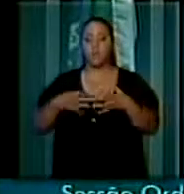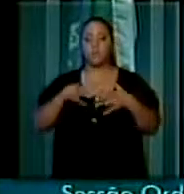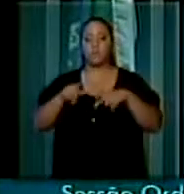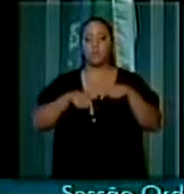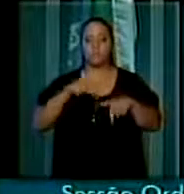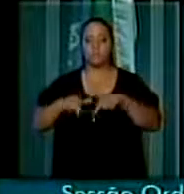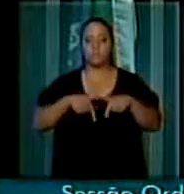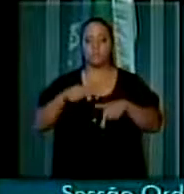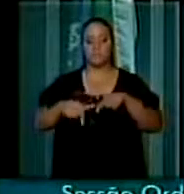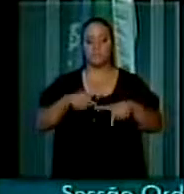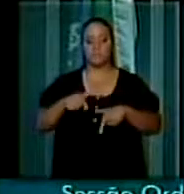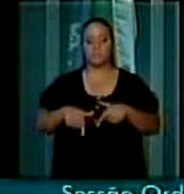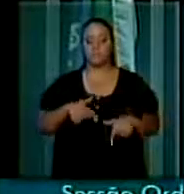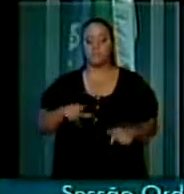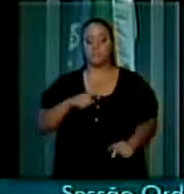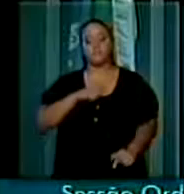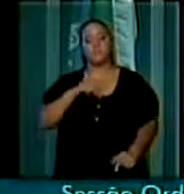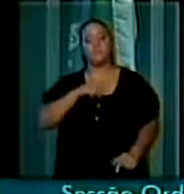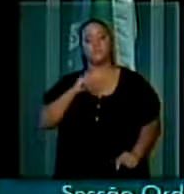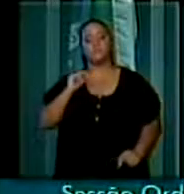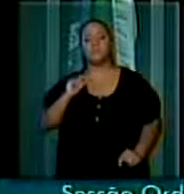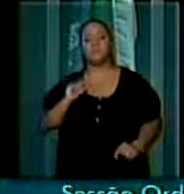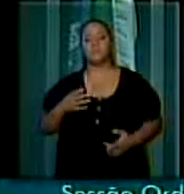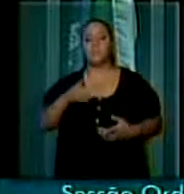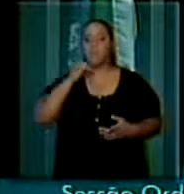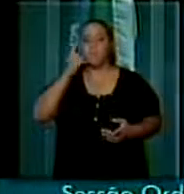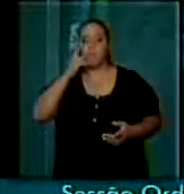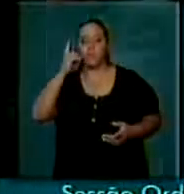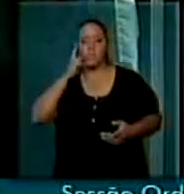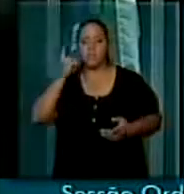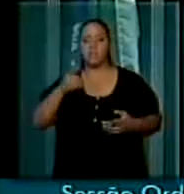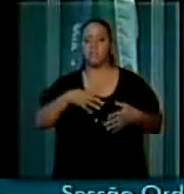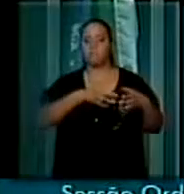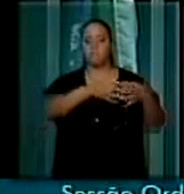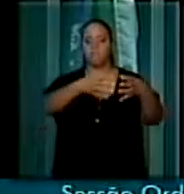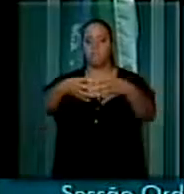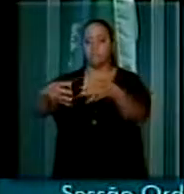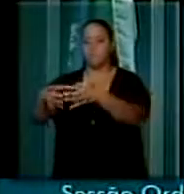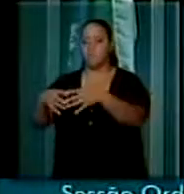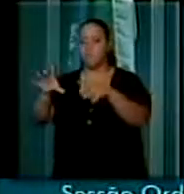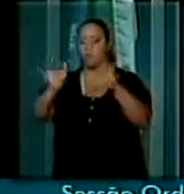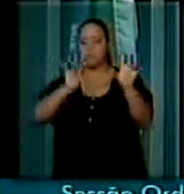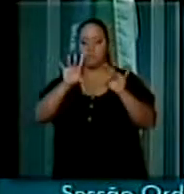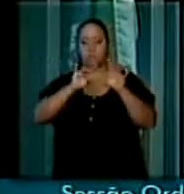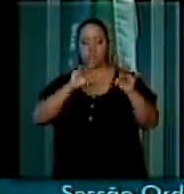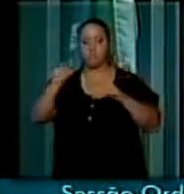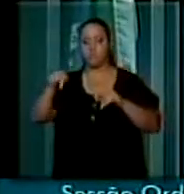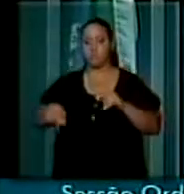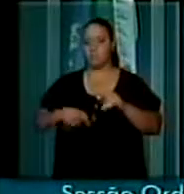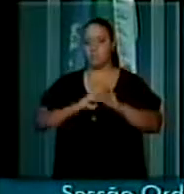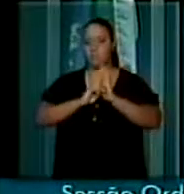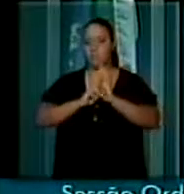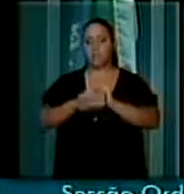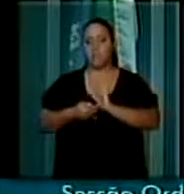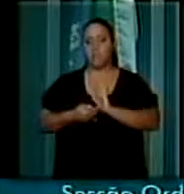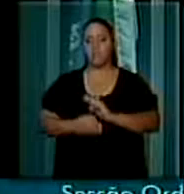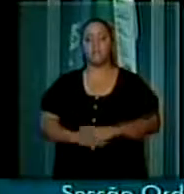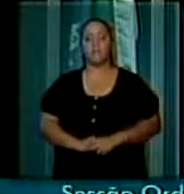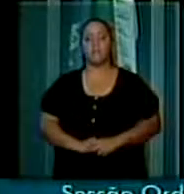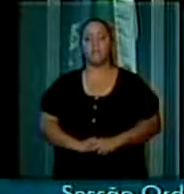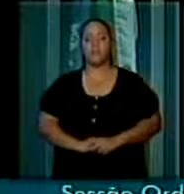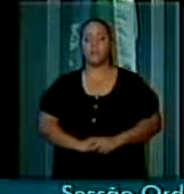trabalho composto por deputados de todos os partidos com representação nesta casa.